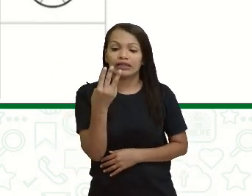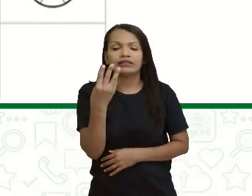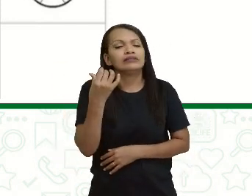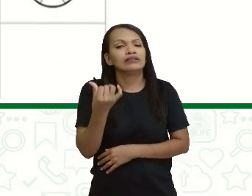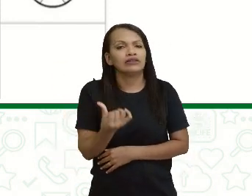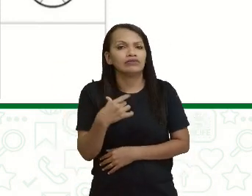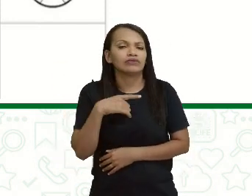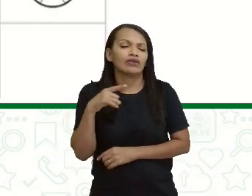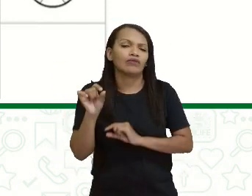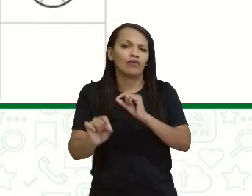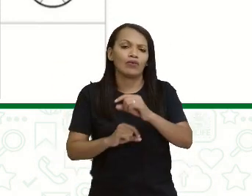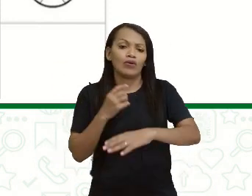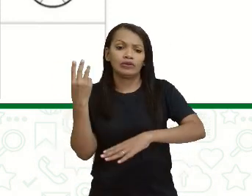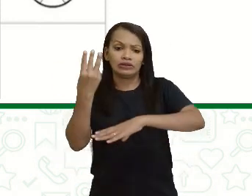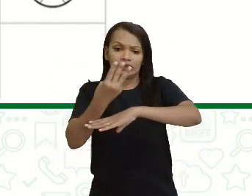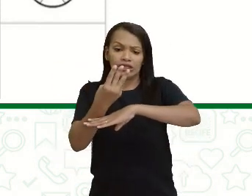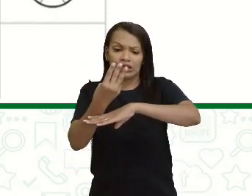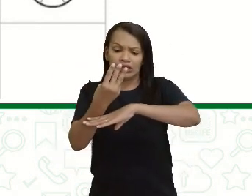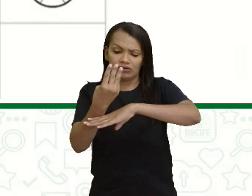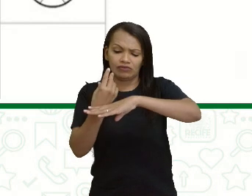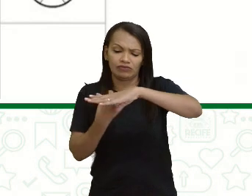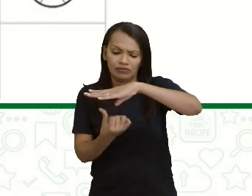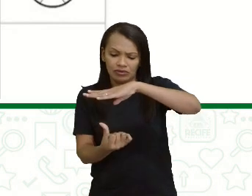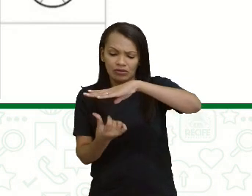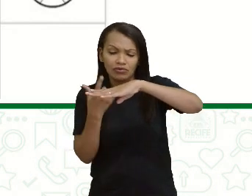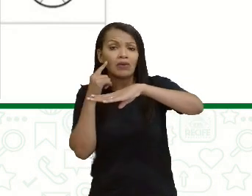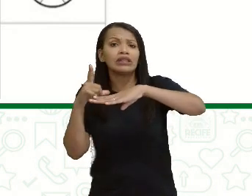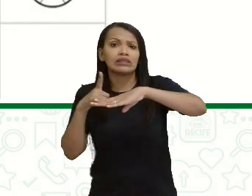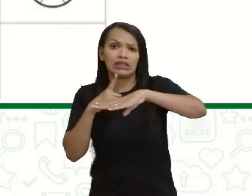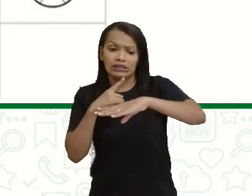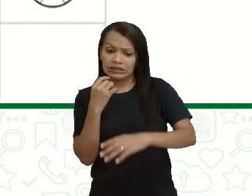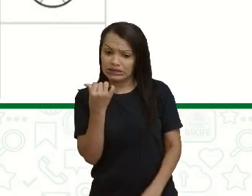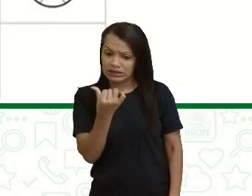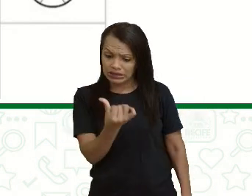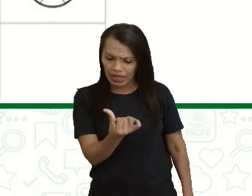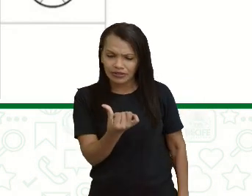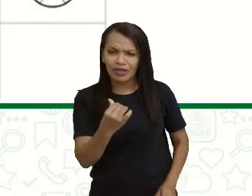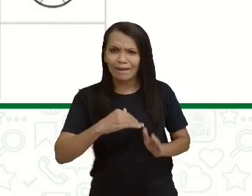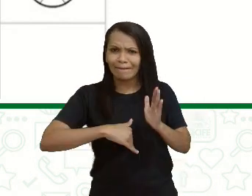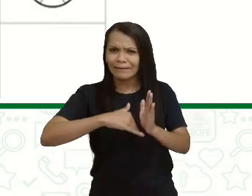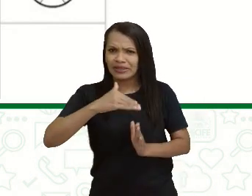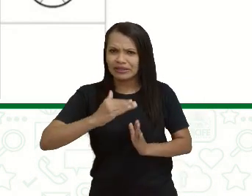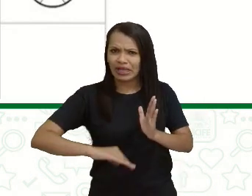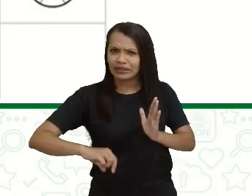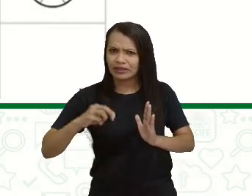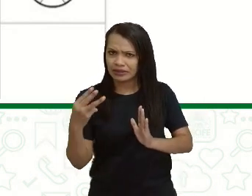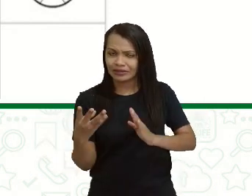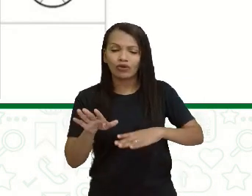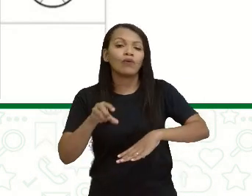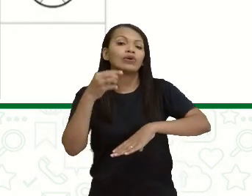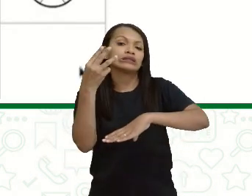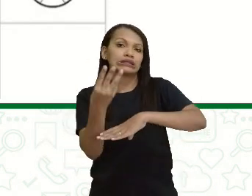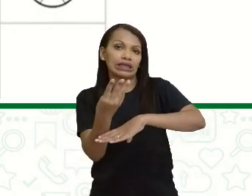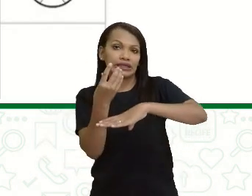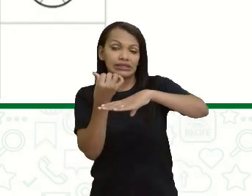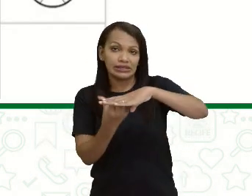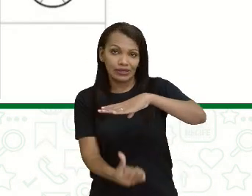partes e 3 partes dela tá pintada. Olha só.